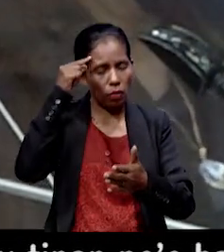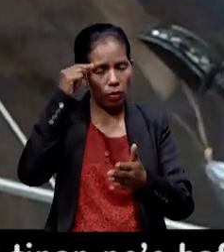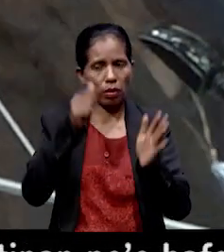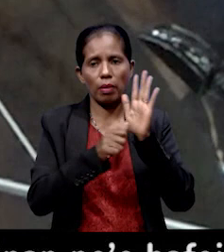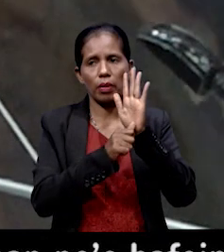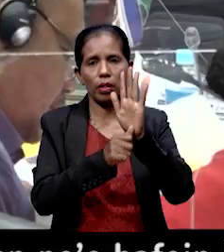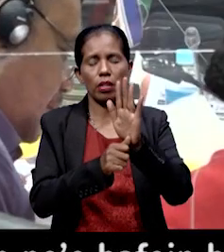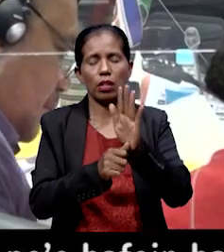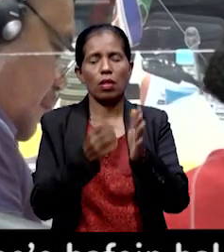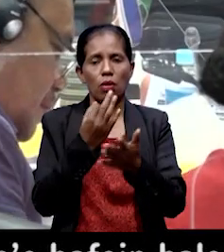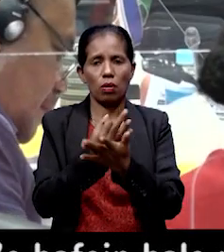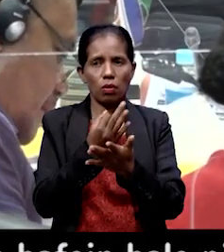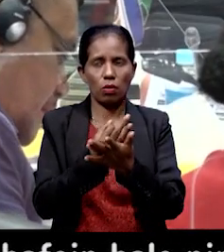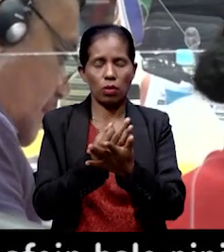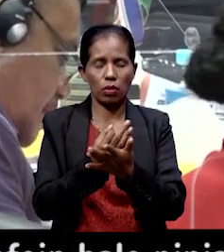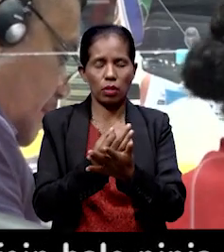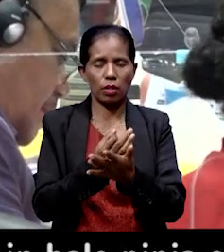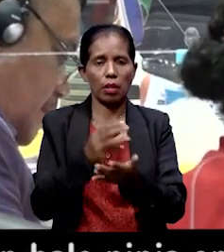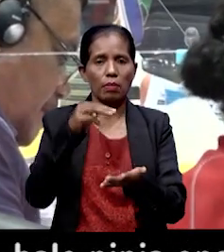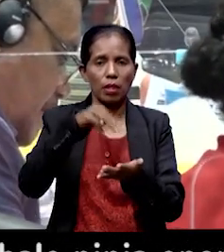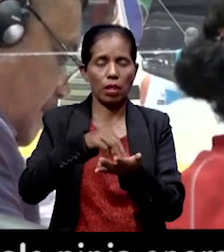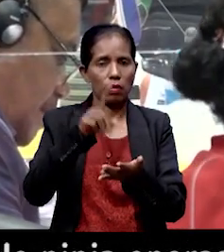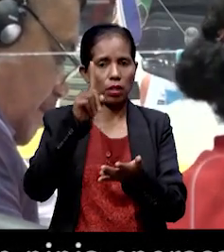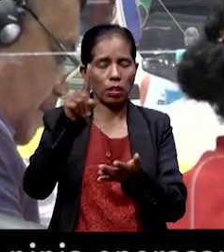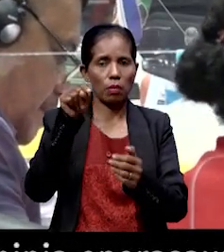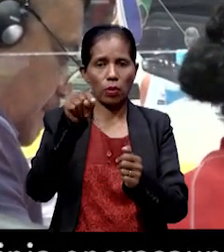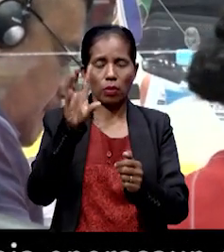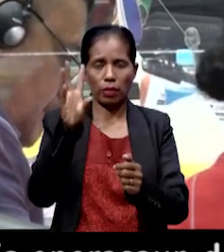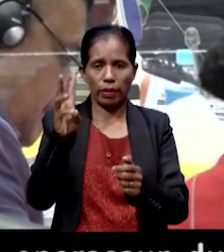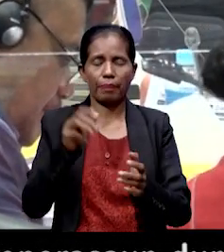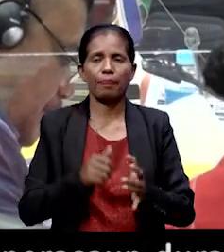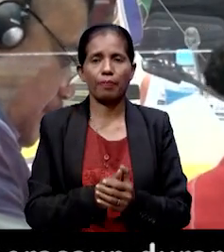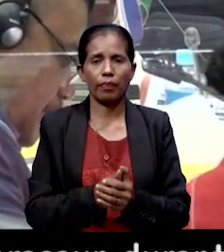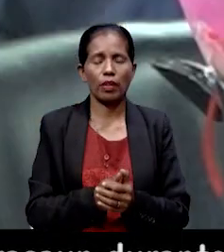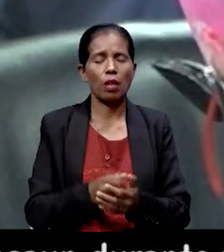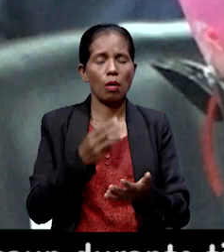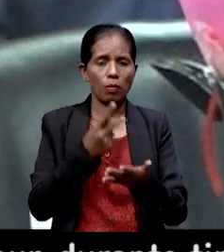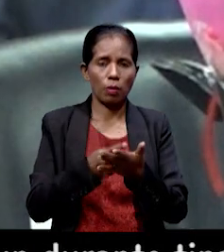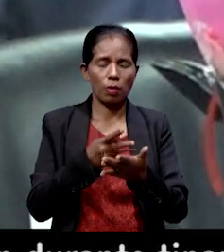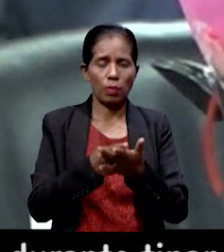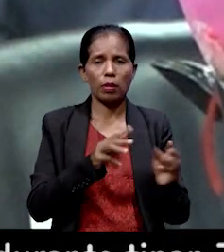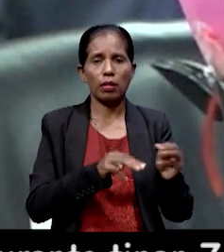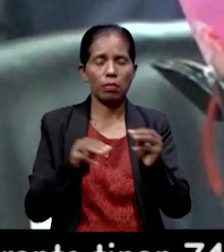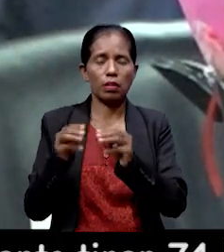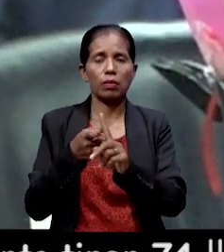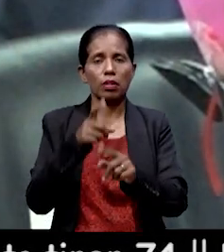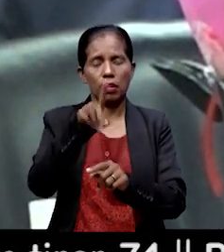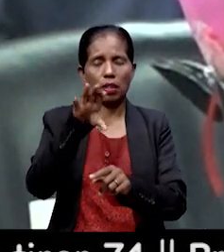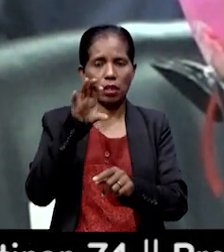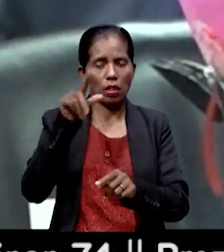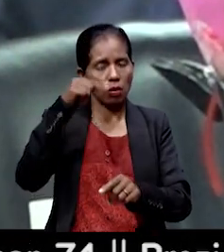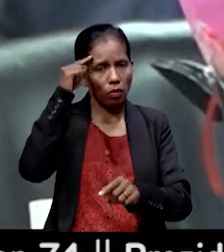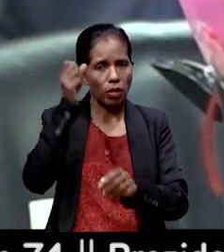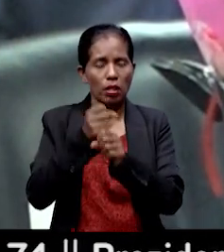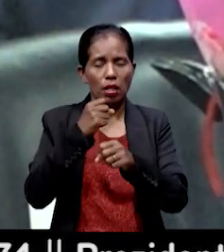apresenta o montante bilhão Ida Ponto Nen. O proposta alteração atos ida racing husi Parlamento Nacional ne governo